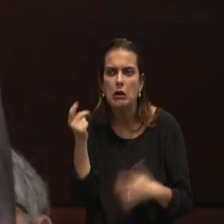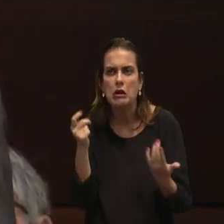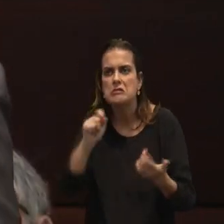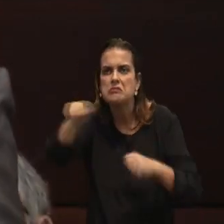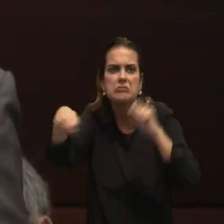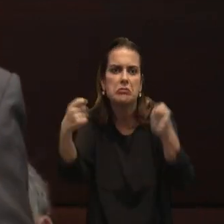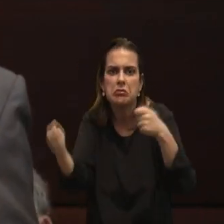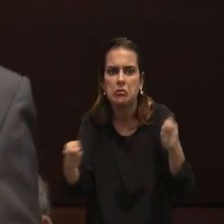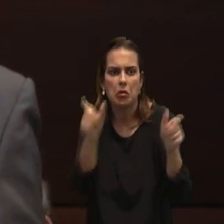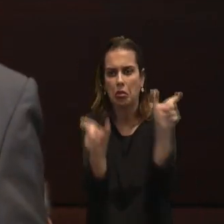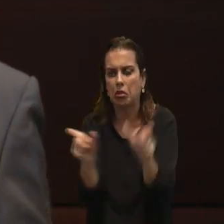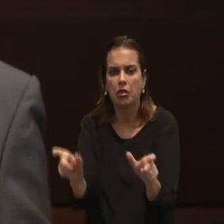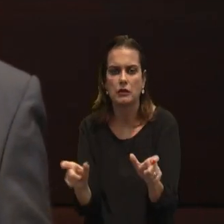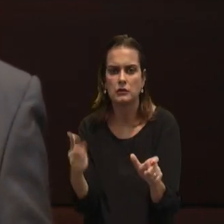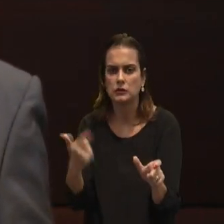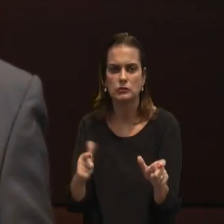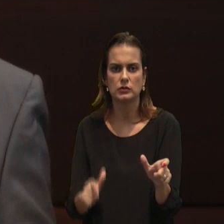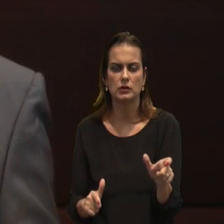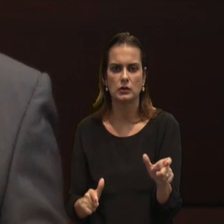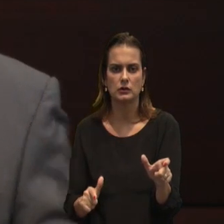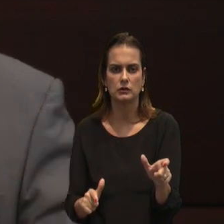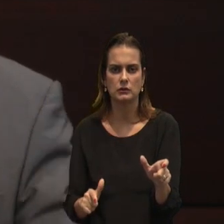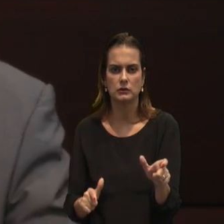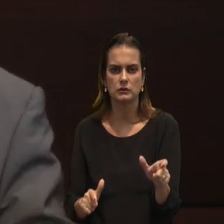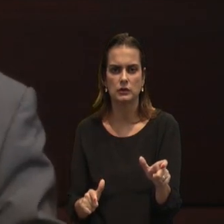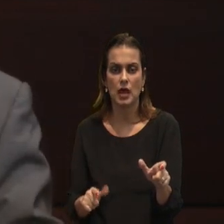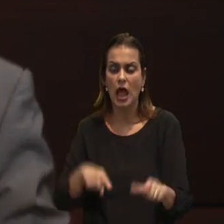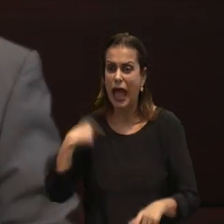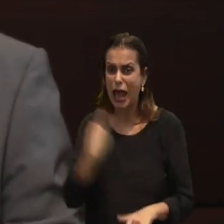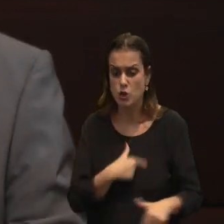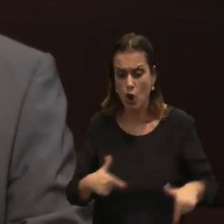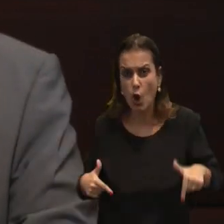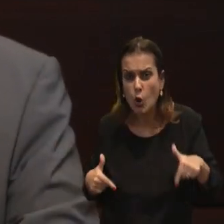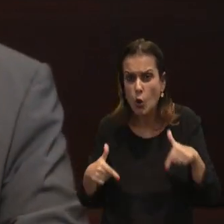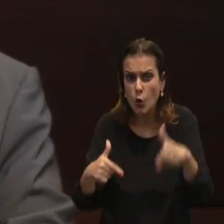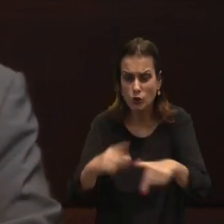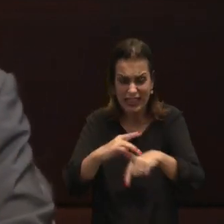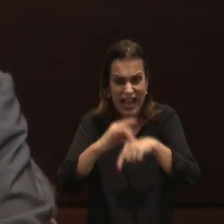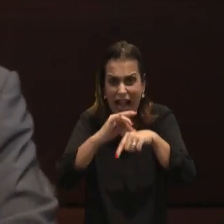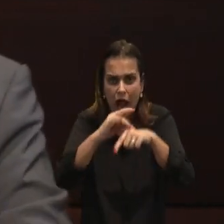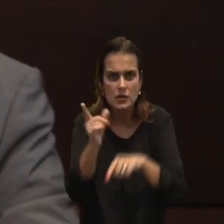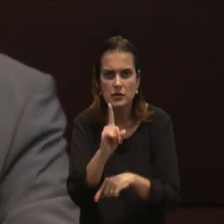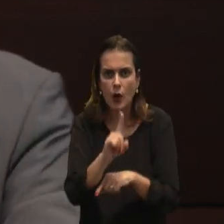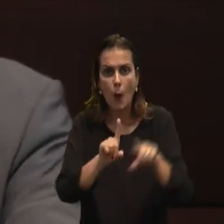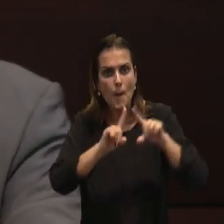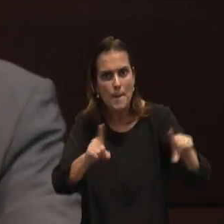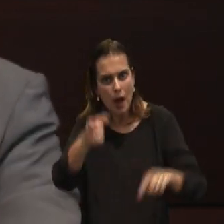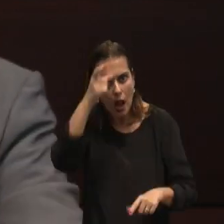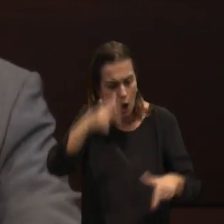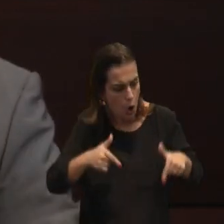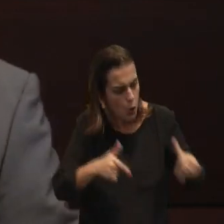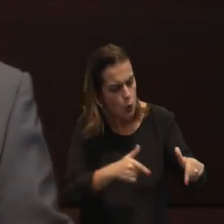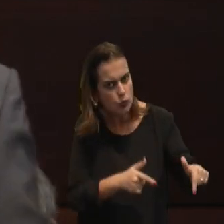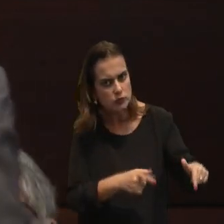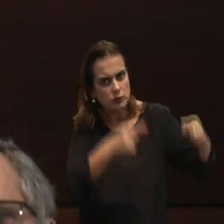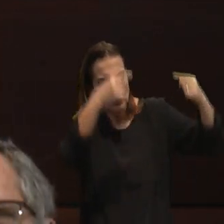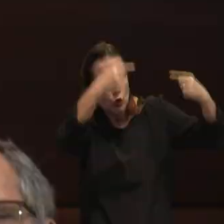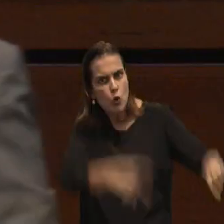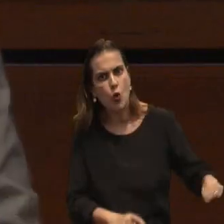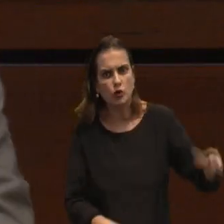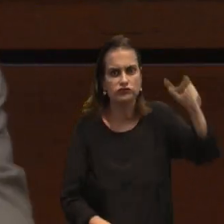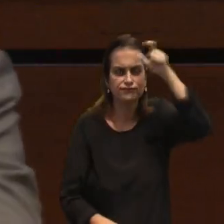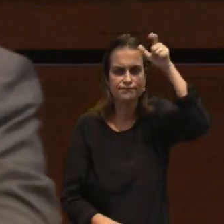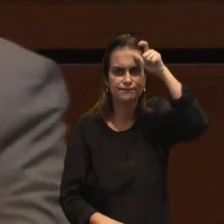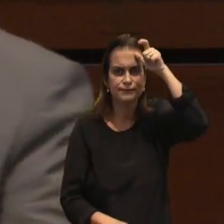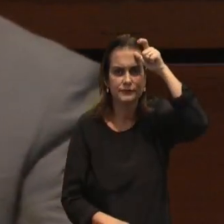palavra política, por favor entenda isto. A nossa luta não é contra a carne, mas o inimigo sim. Lembram daquele texto de Jó?